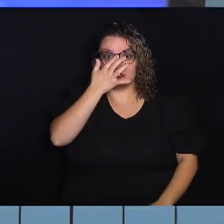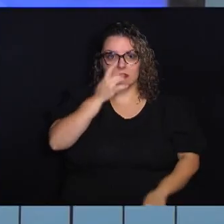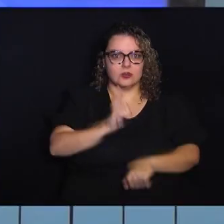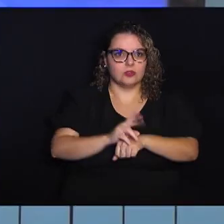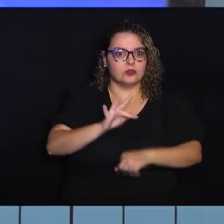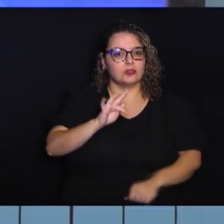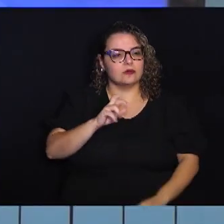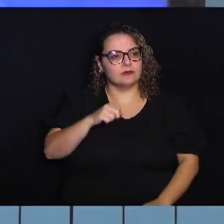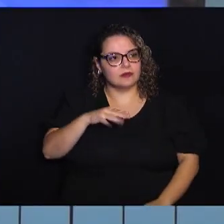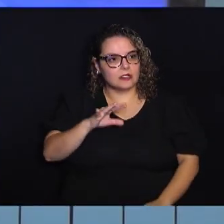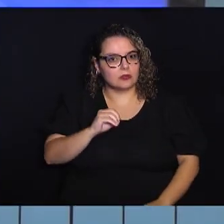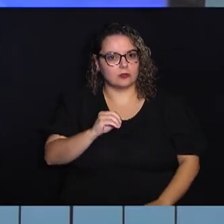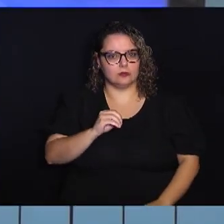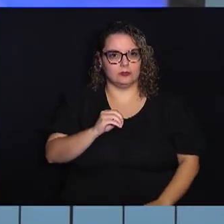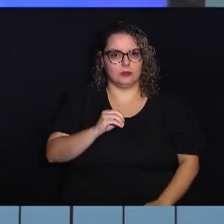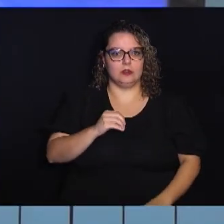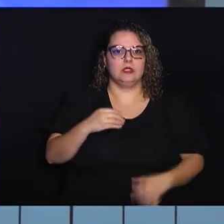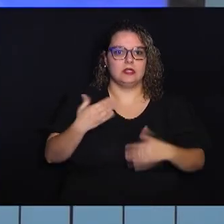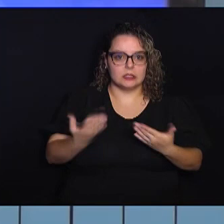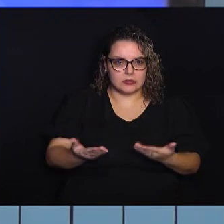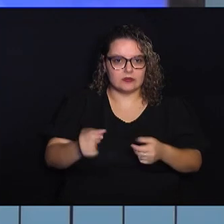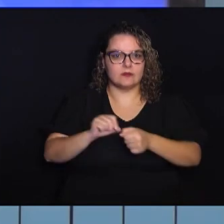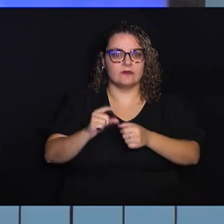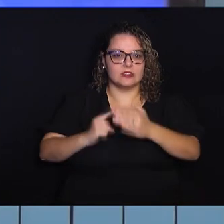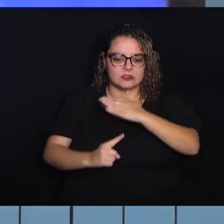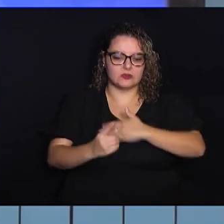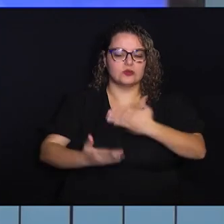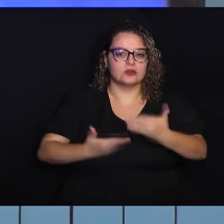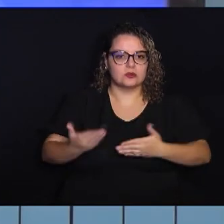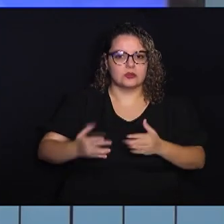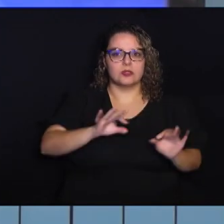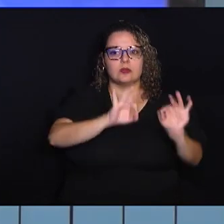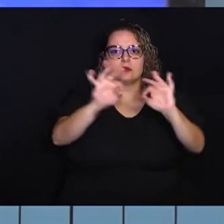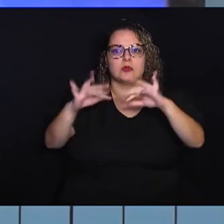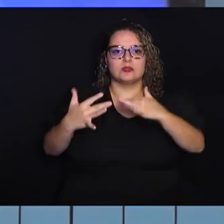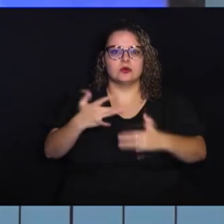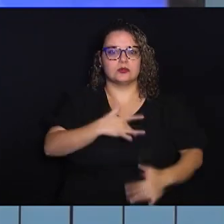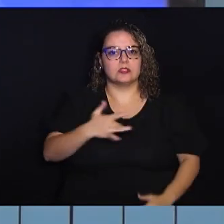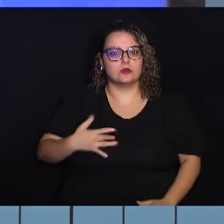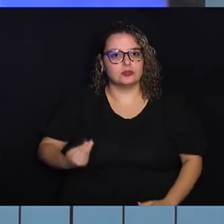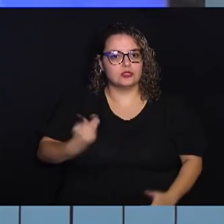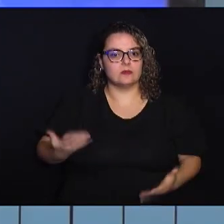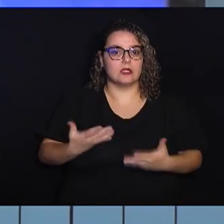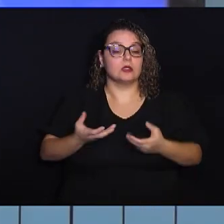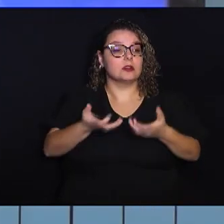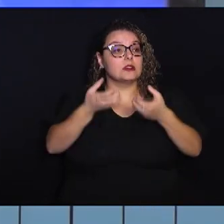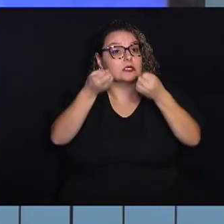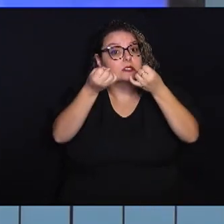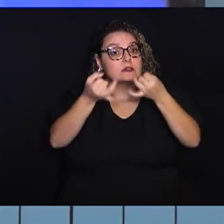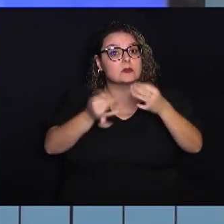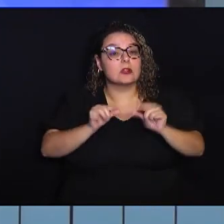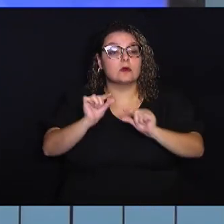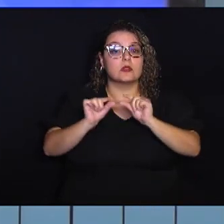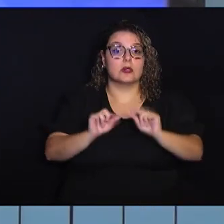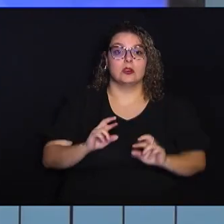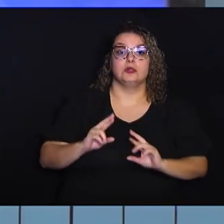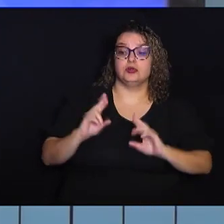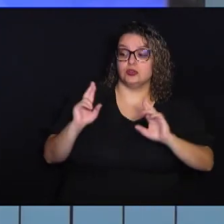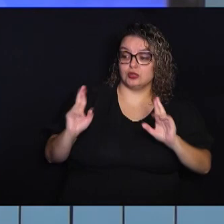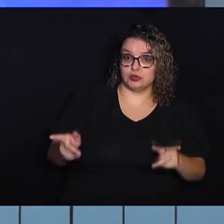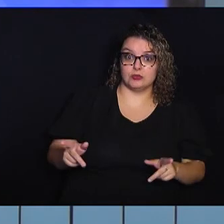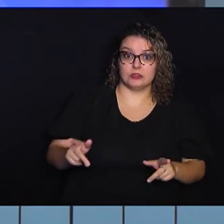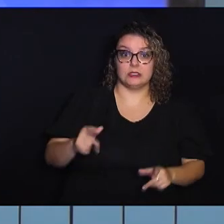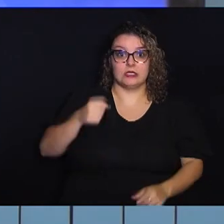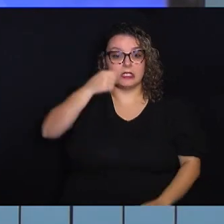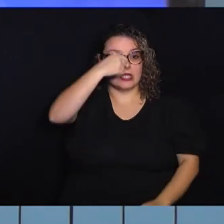Franco, vamos prestar um serviço aqui para a população que assiste o Saúde e a Vida. E eu queria que o senhor explicasse um pouquinho a diferença entre